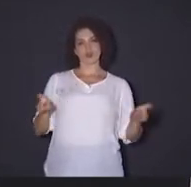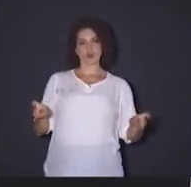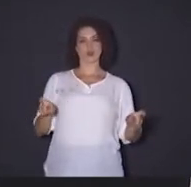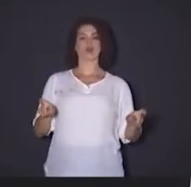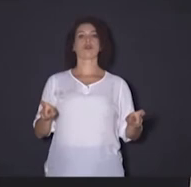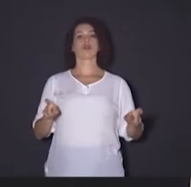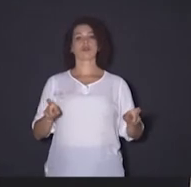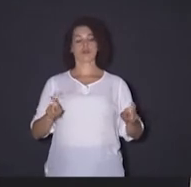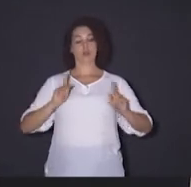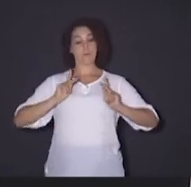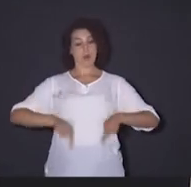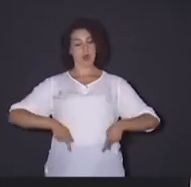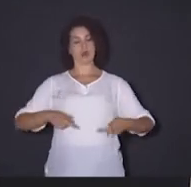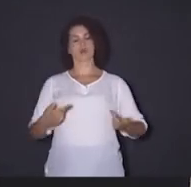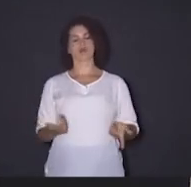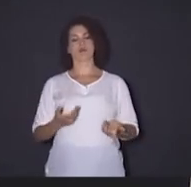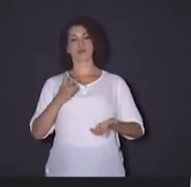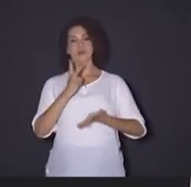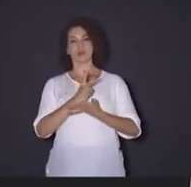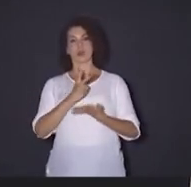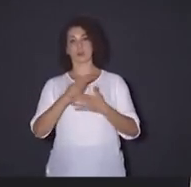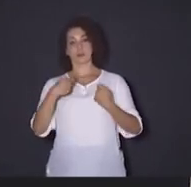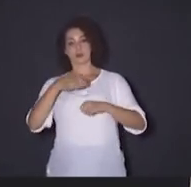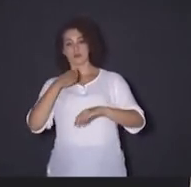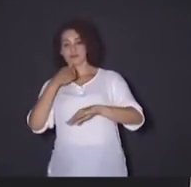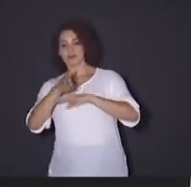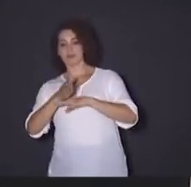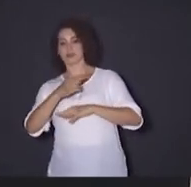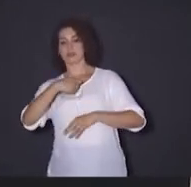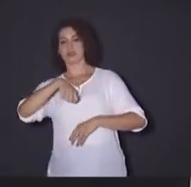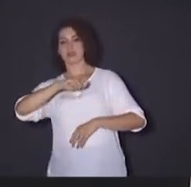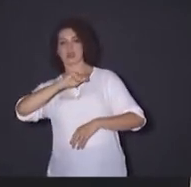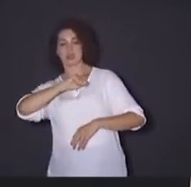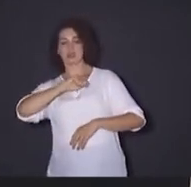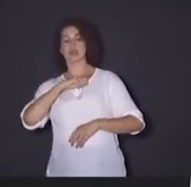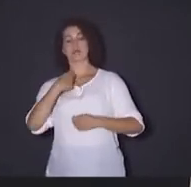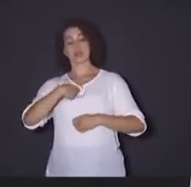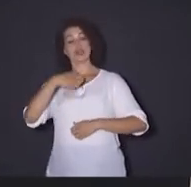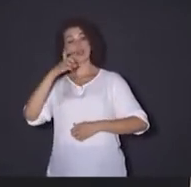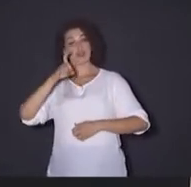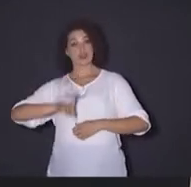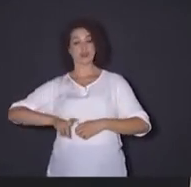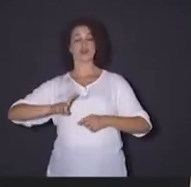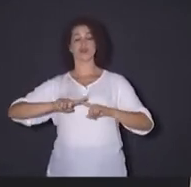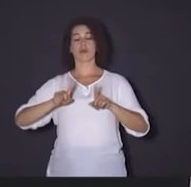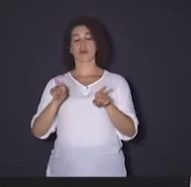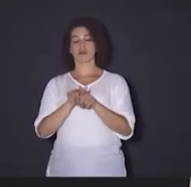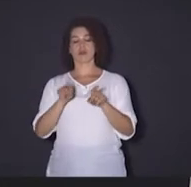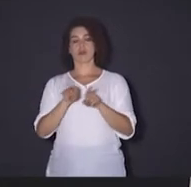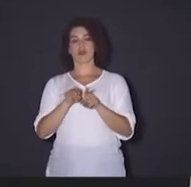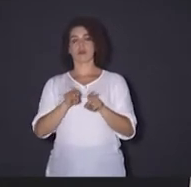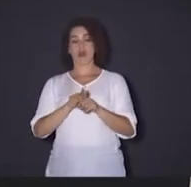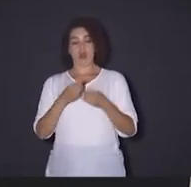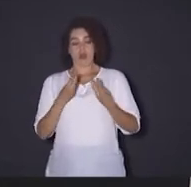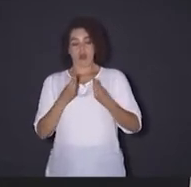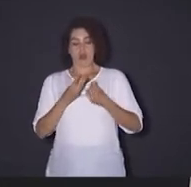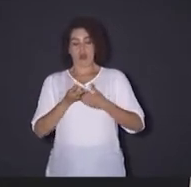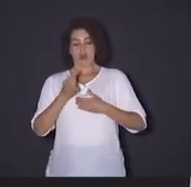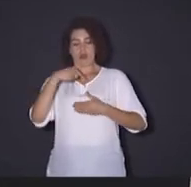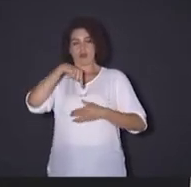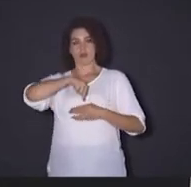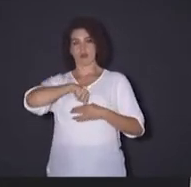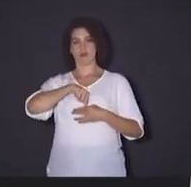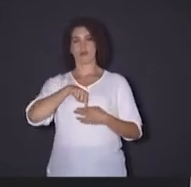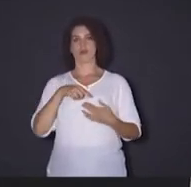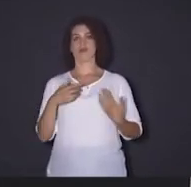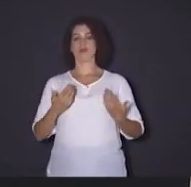humanizada que toda vez que ela precisa delegacia ela tem acesso a direito mas que ela também tenha acesso à sua própria essência então a gente trabalha